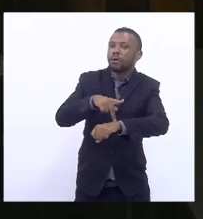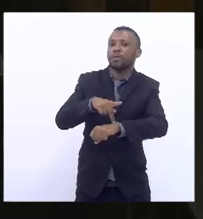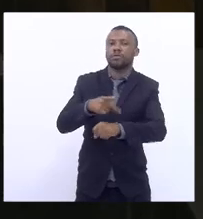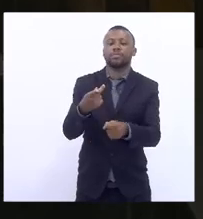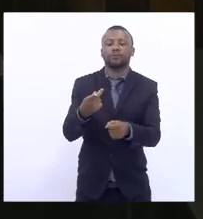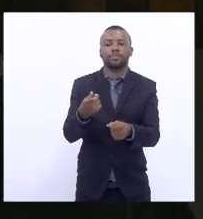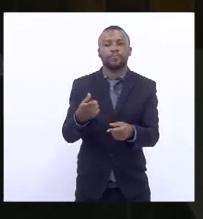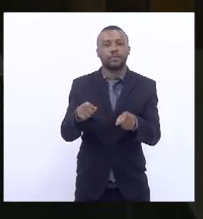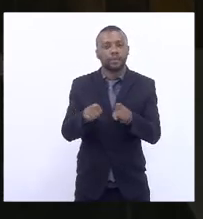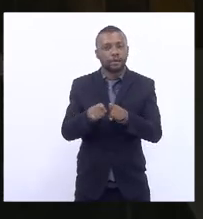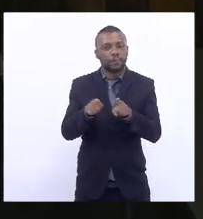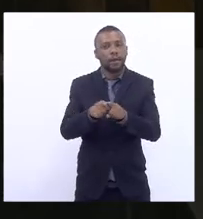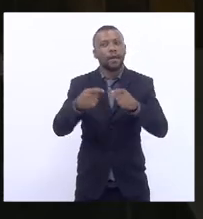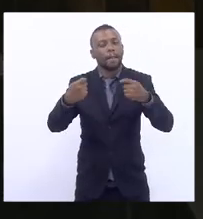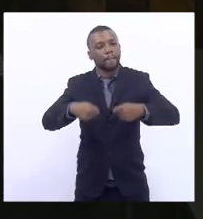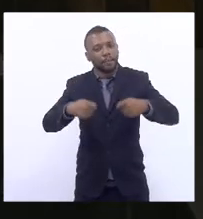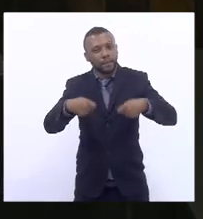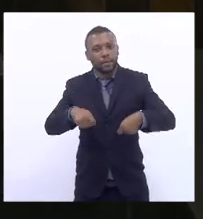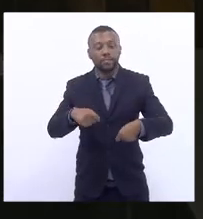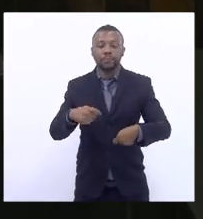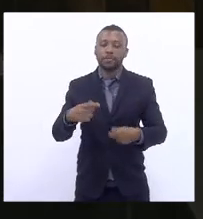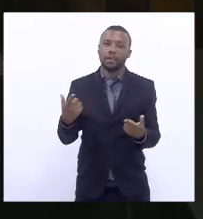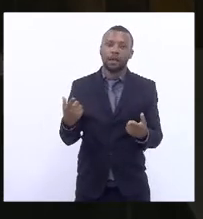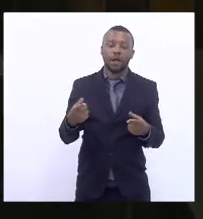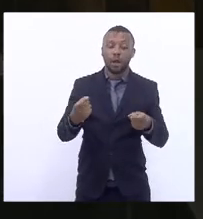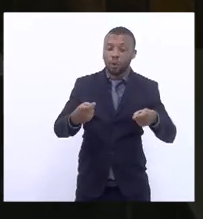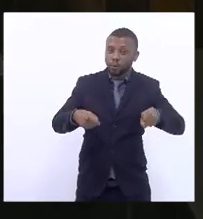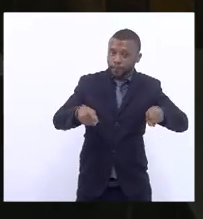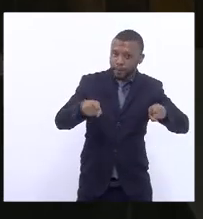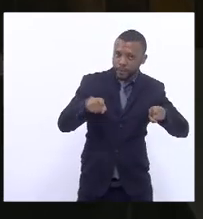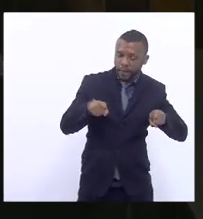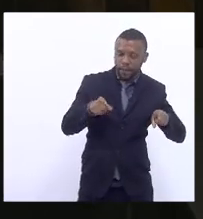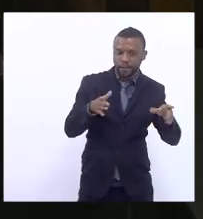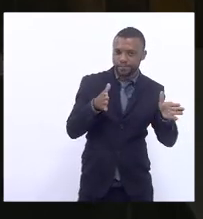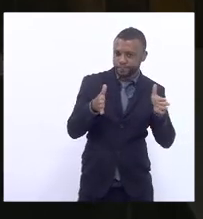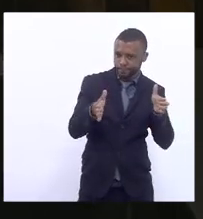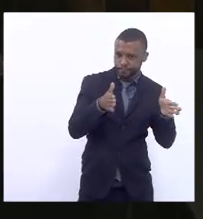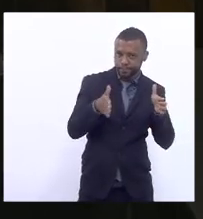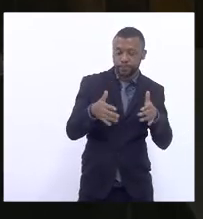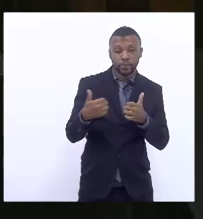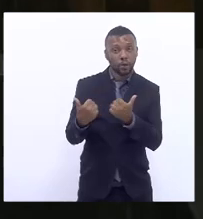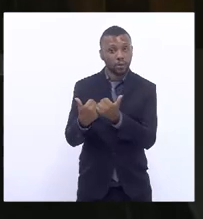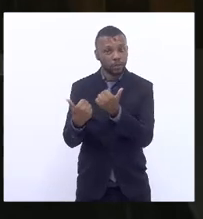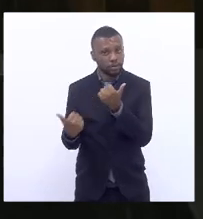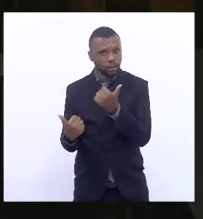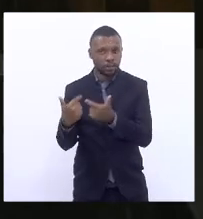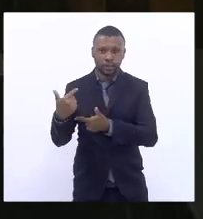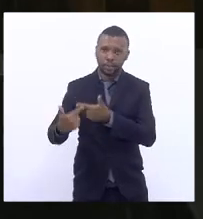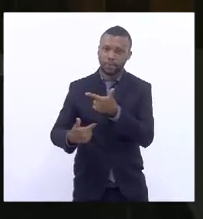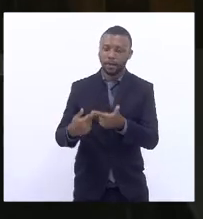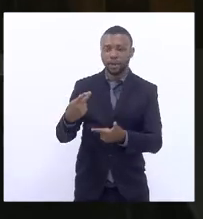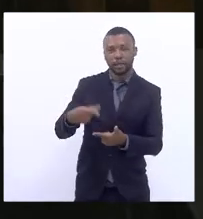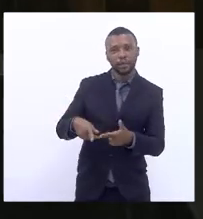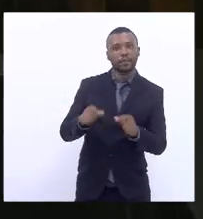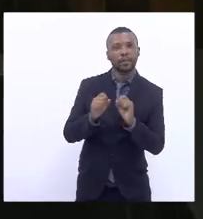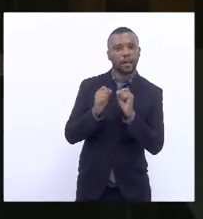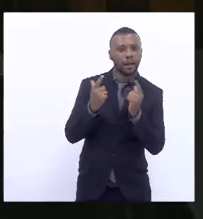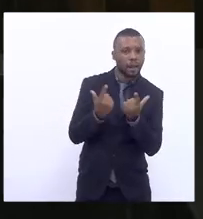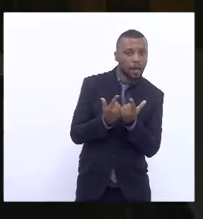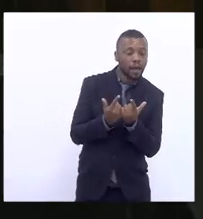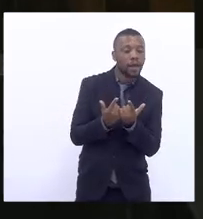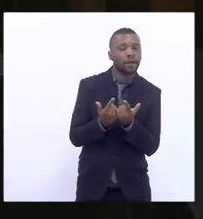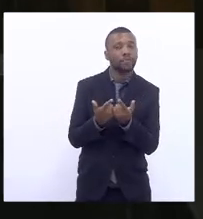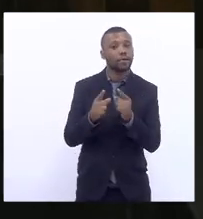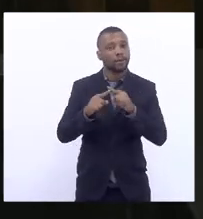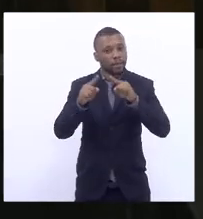com os nossos mandatos, os assessores que trabalham aqui na Assembleia, os servidores públicos, e cada um no seu